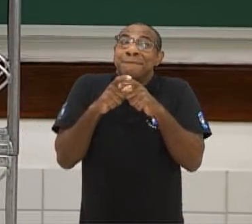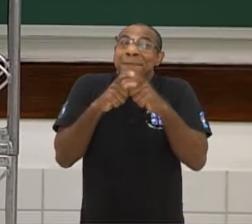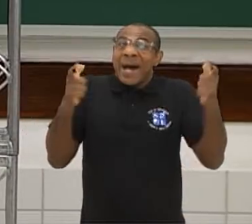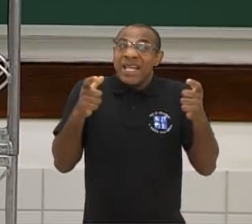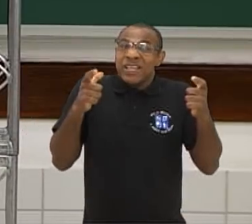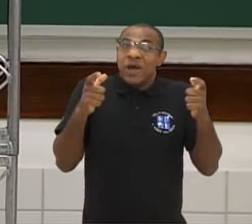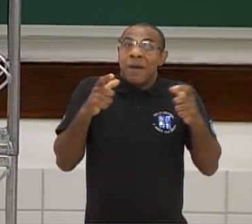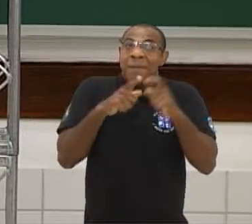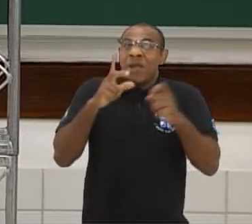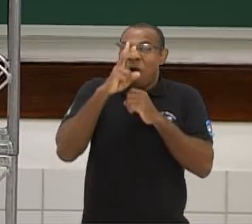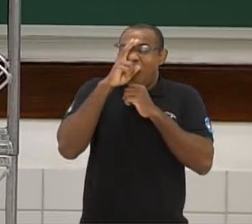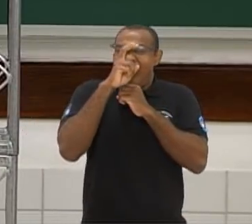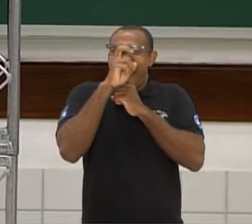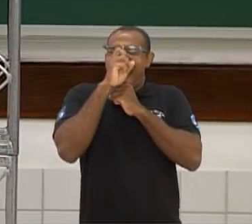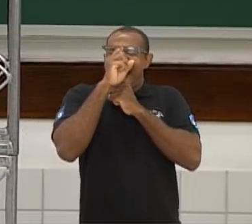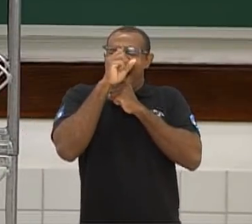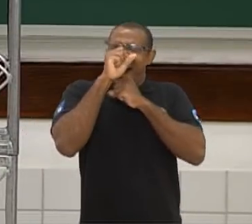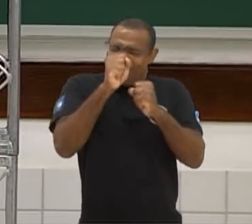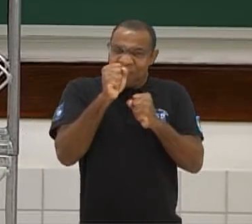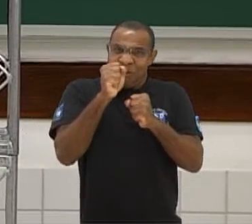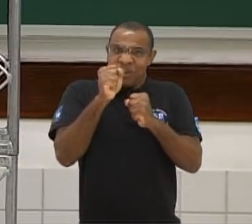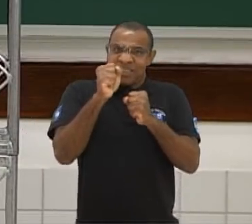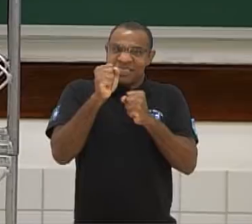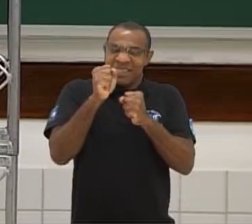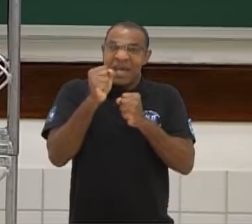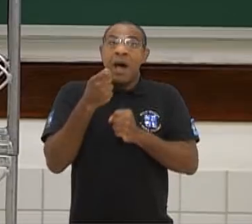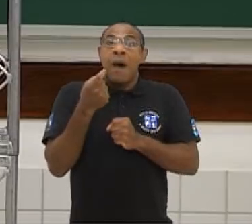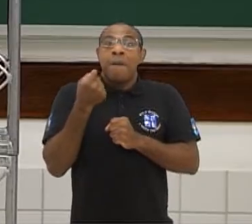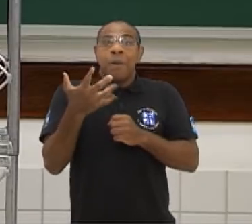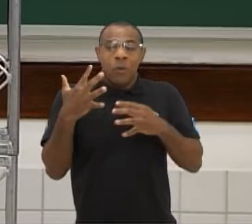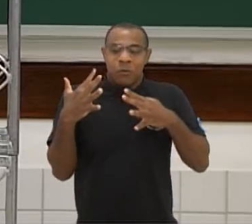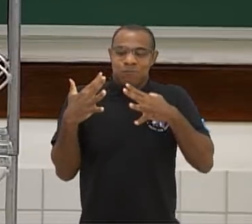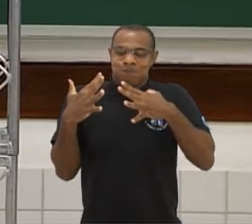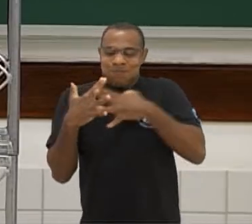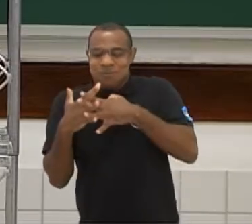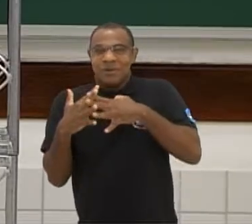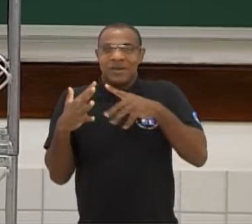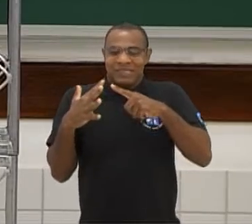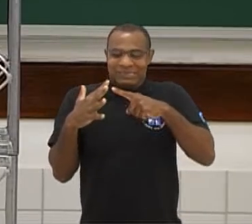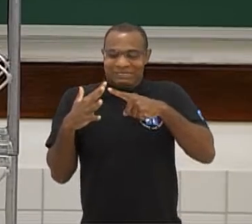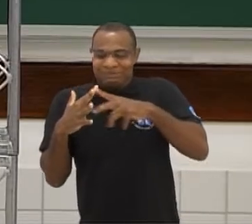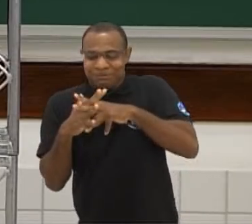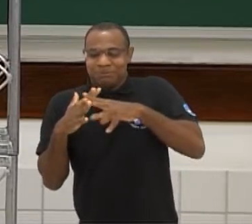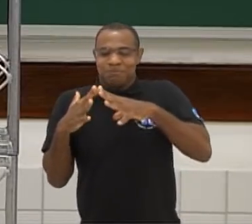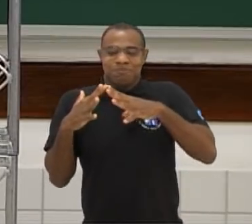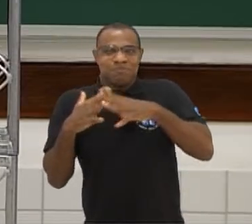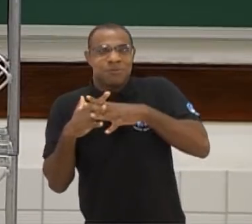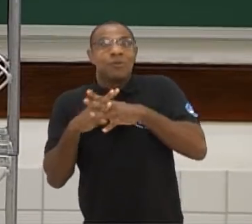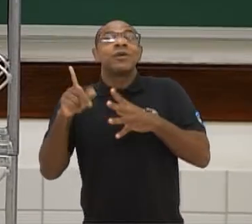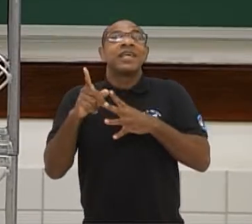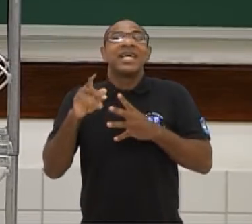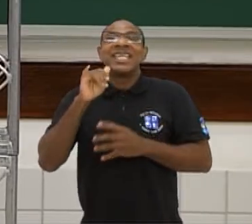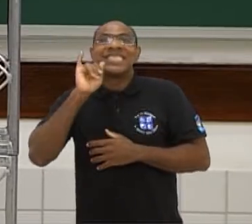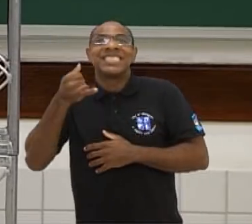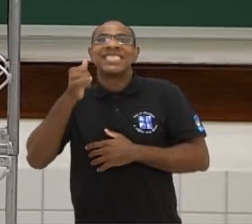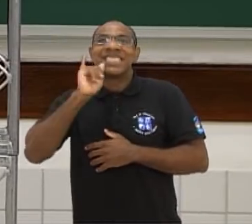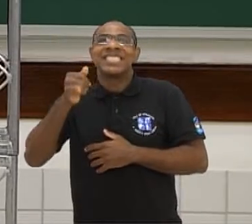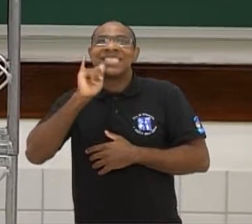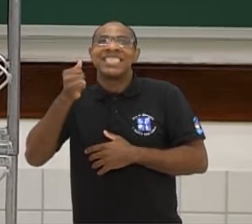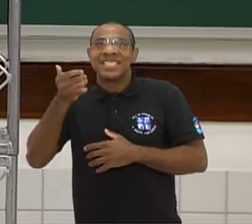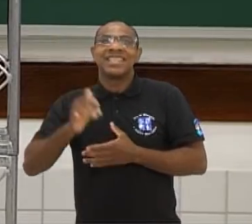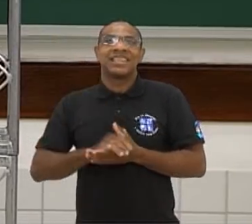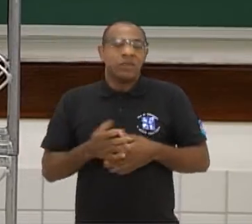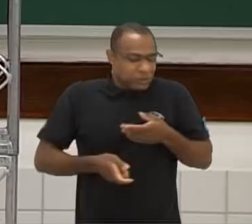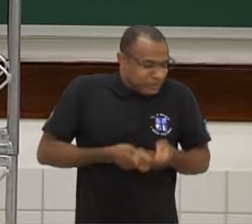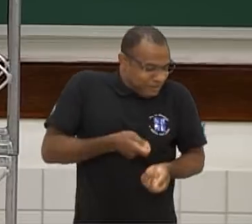menor vai ser a passagem da corrente elétrica, certo? Isso é muito importante para a gente entender como é que funciona o